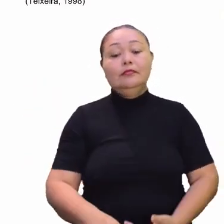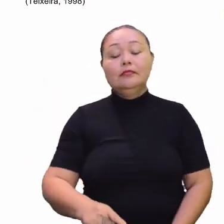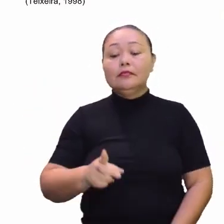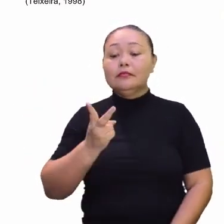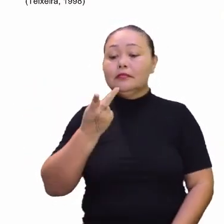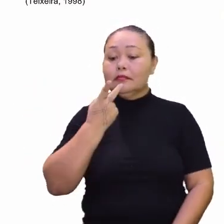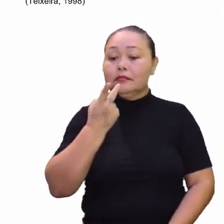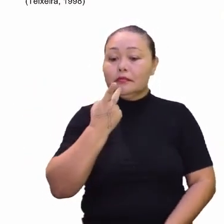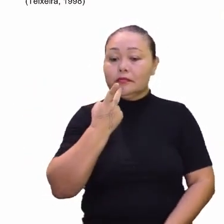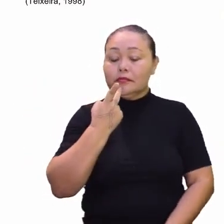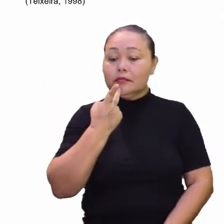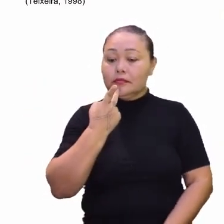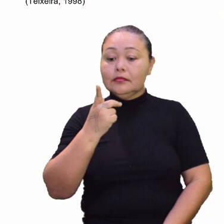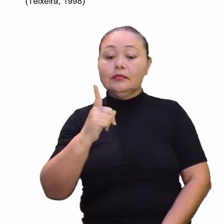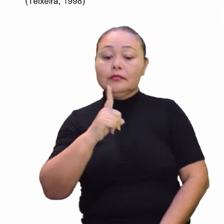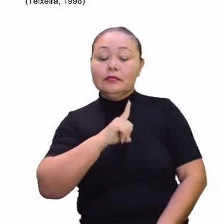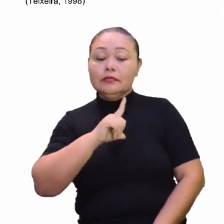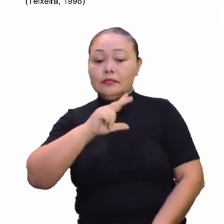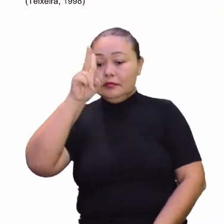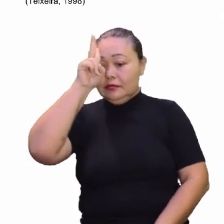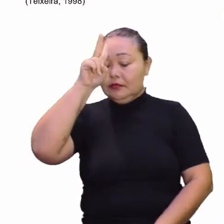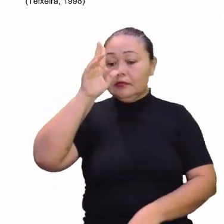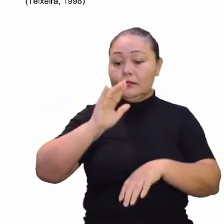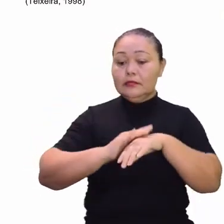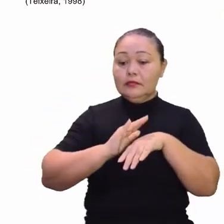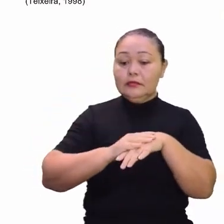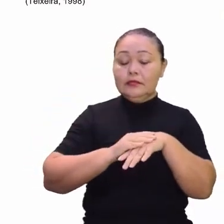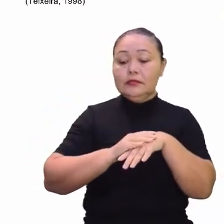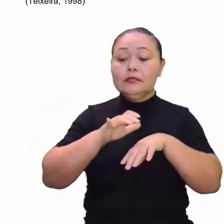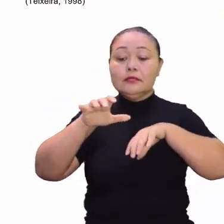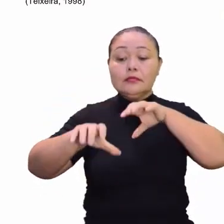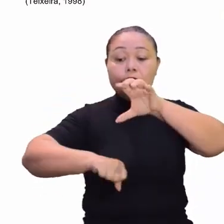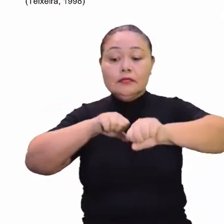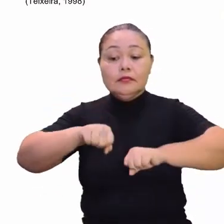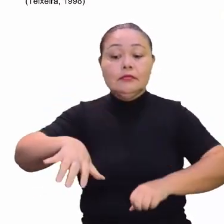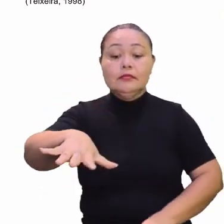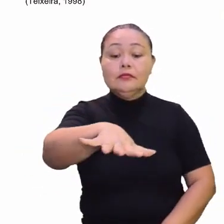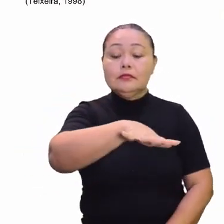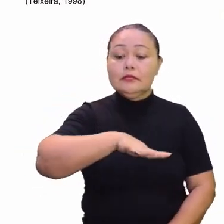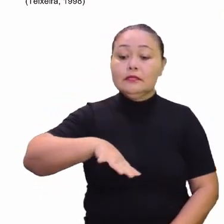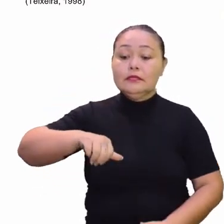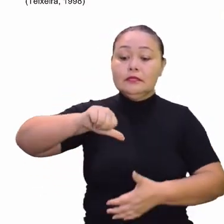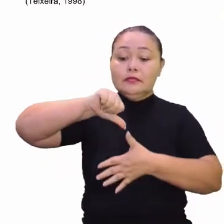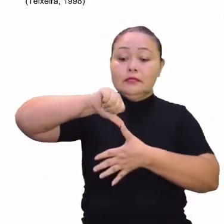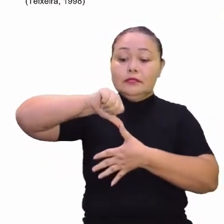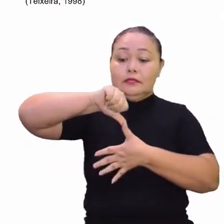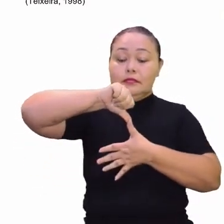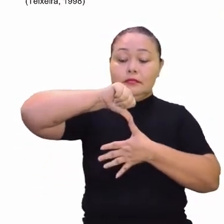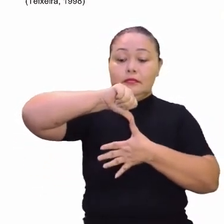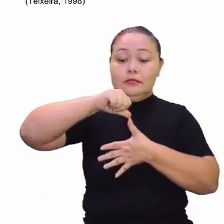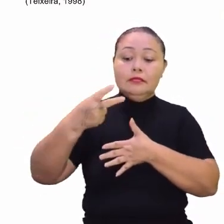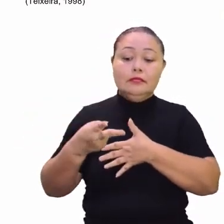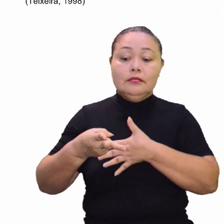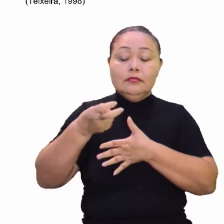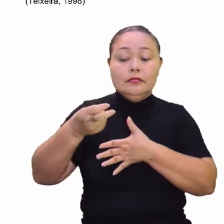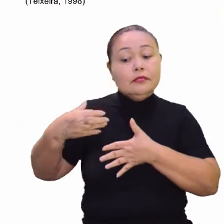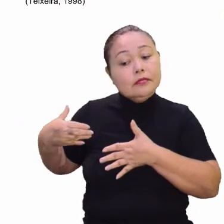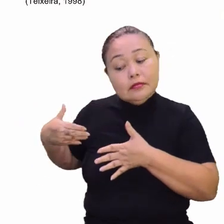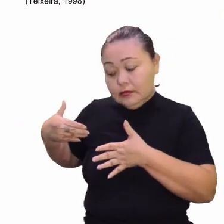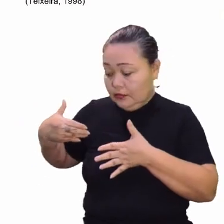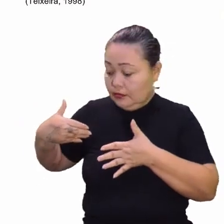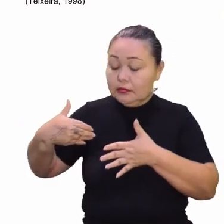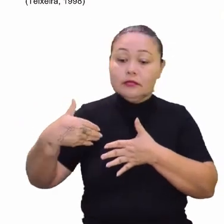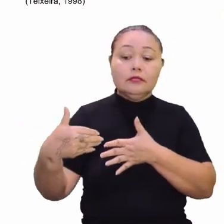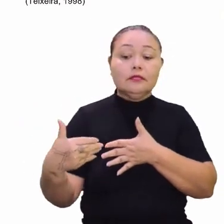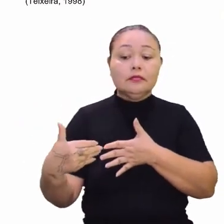Você sempre fala que você tem que lembrar que a ideia de colonizar essas regiões aqui da América era explorar desde o